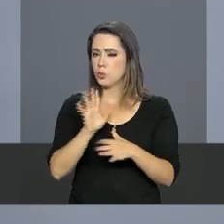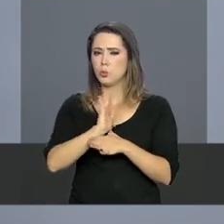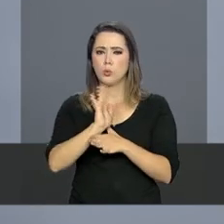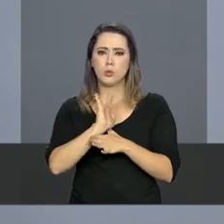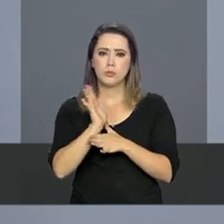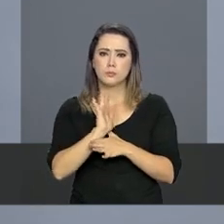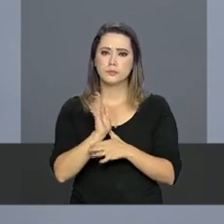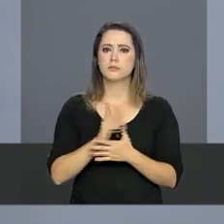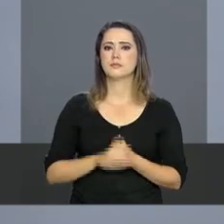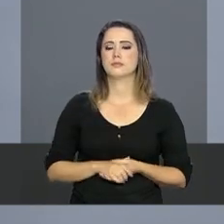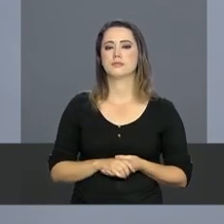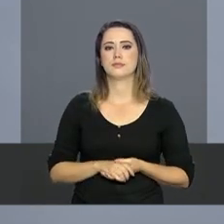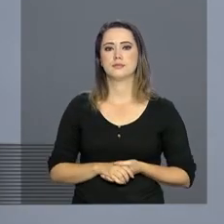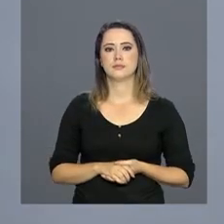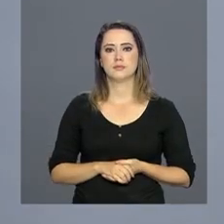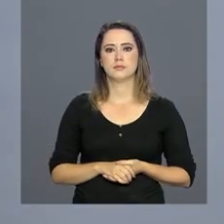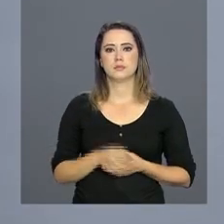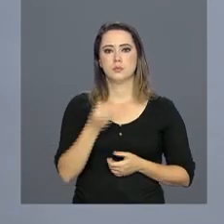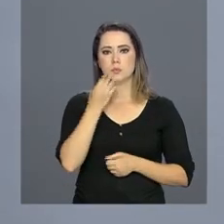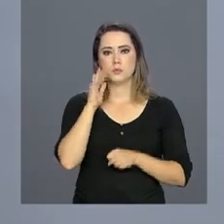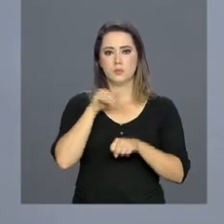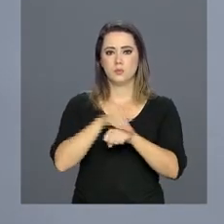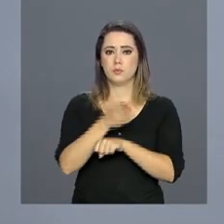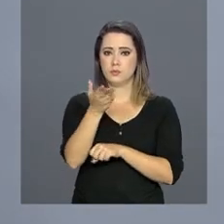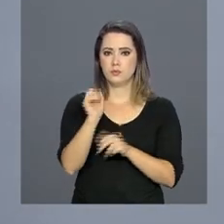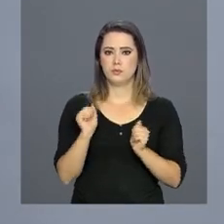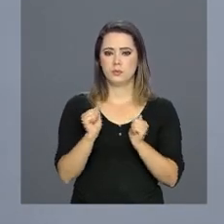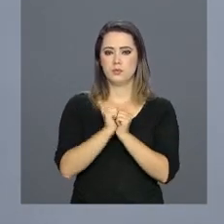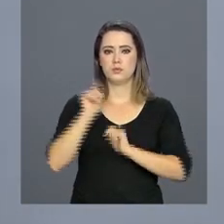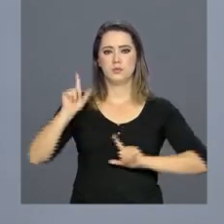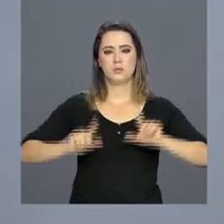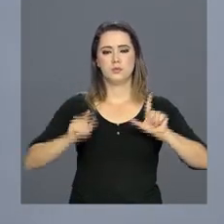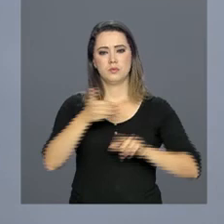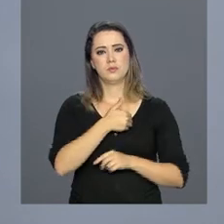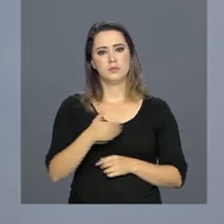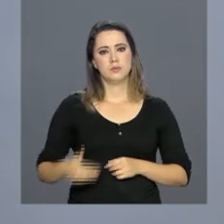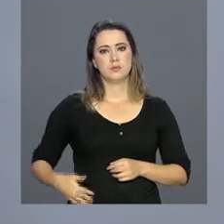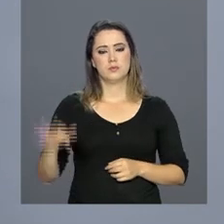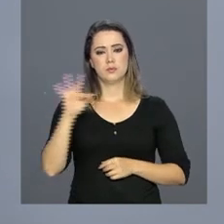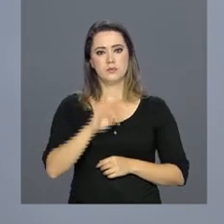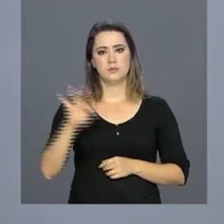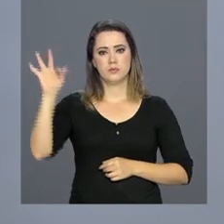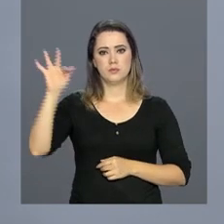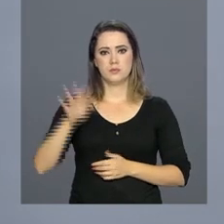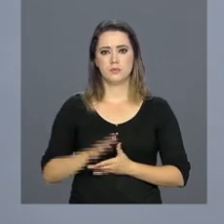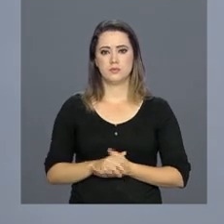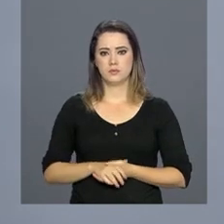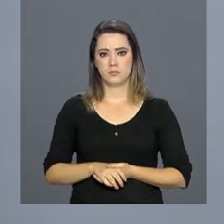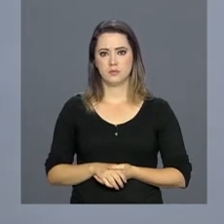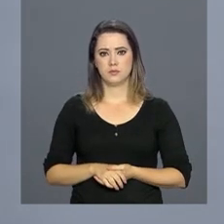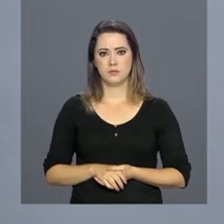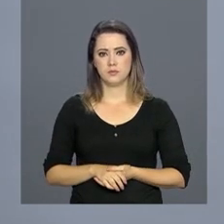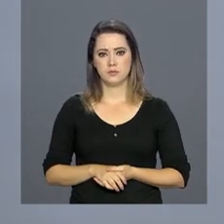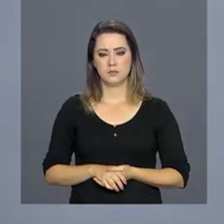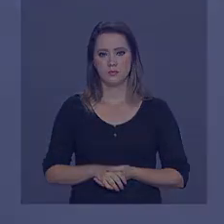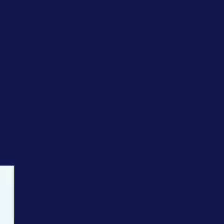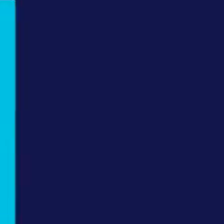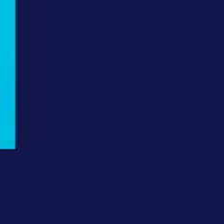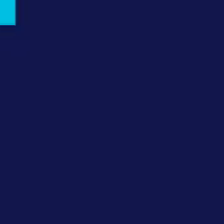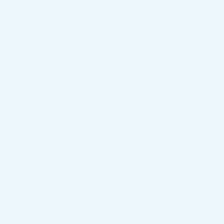disponíveis em nosso canal no youtube uma boa noite pra você continue com a gente aqui na nbr a tv do governo federal